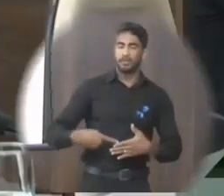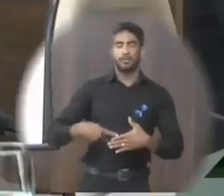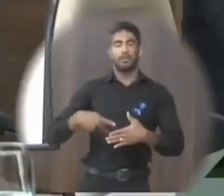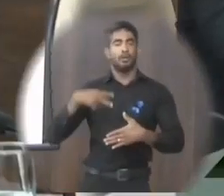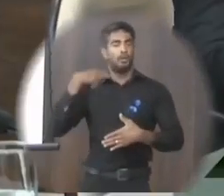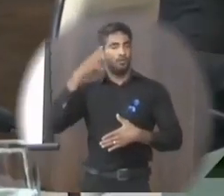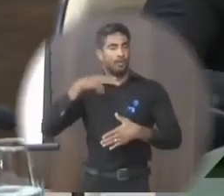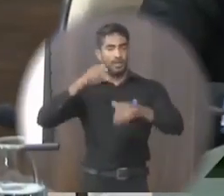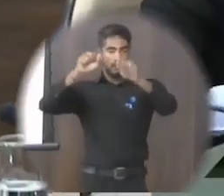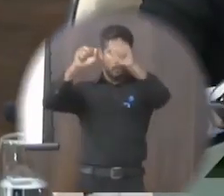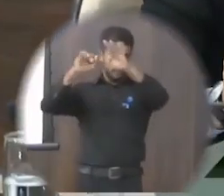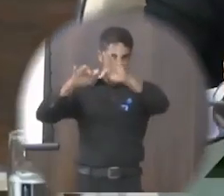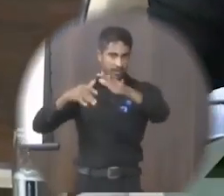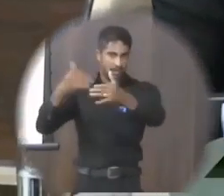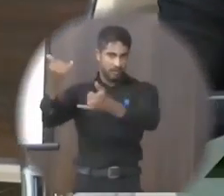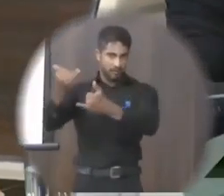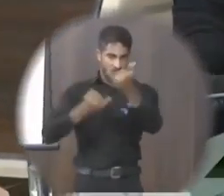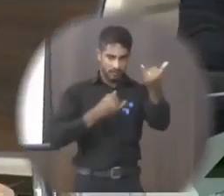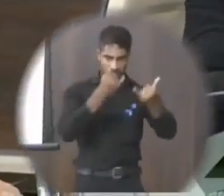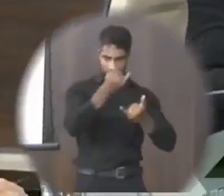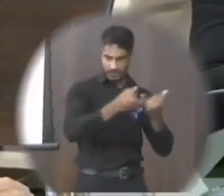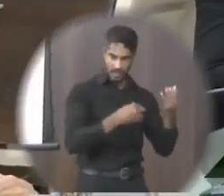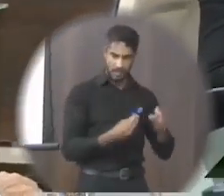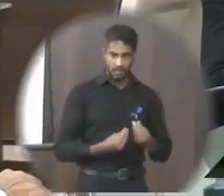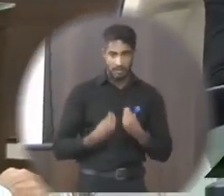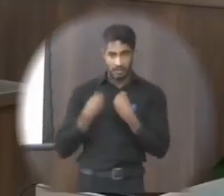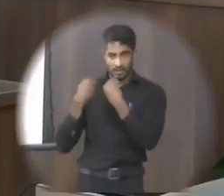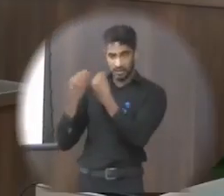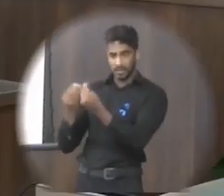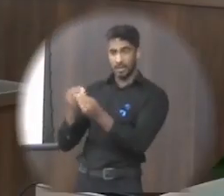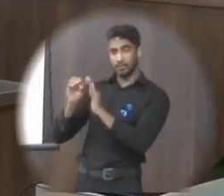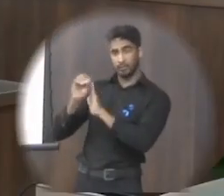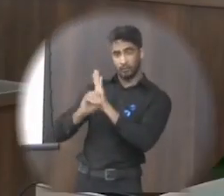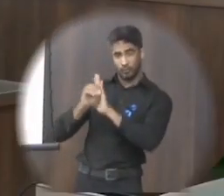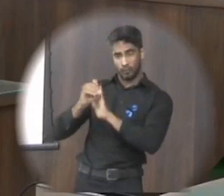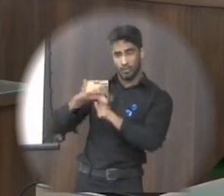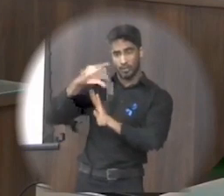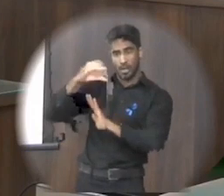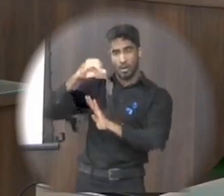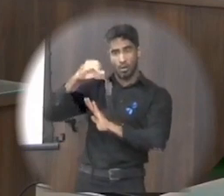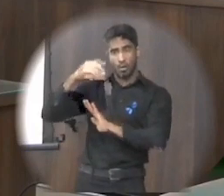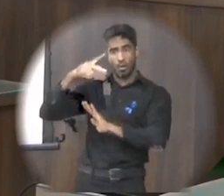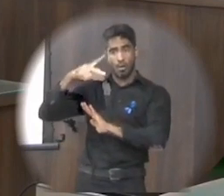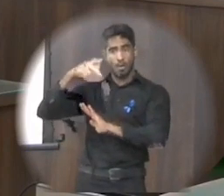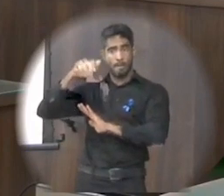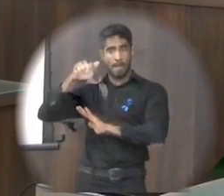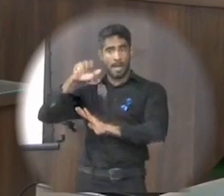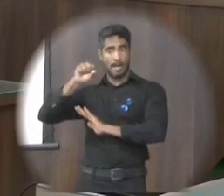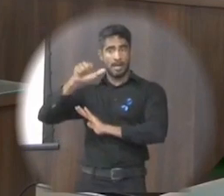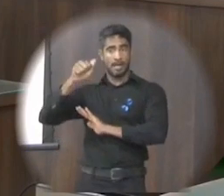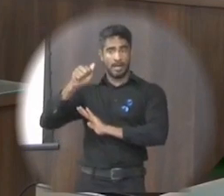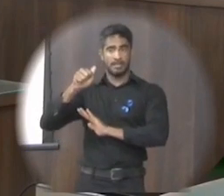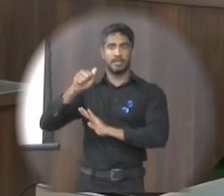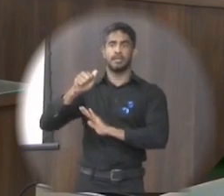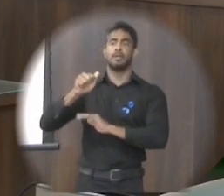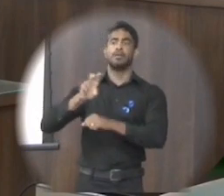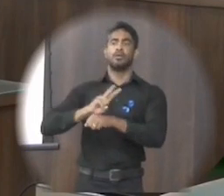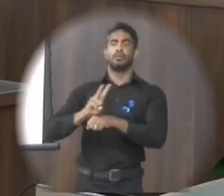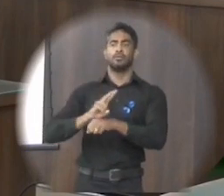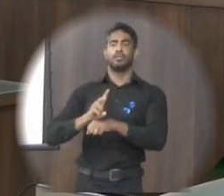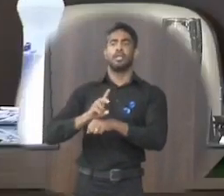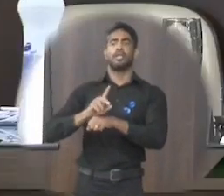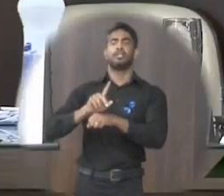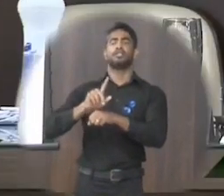que subscreve vem na forma regimental requerer que seja encaminhado ofício à Copasa, na pessoa do gerente Erne Wesley Cardoso, solicitando que